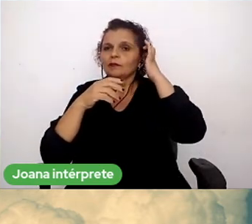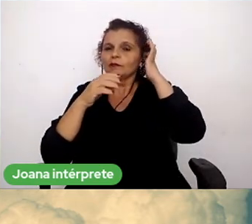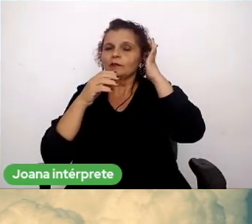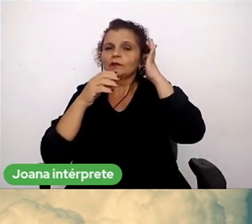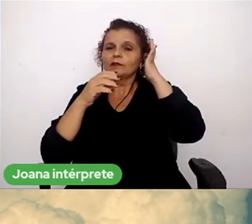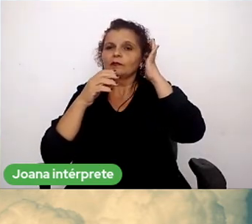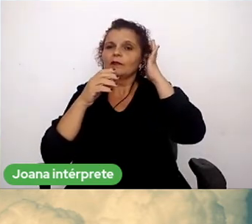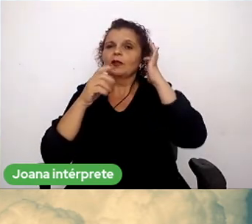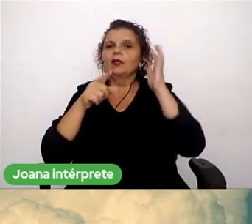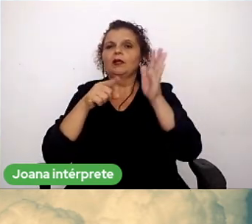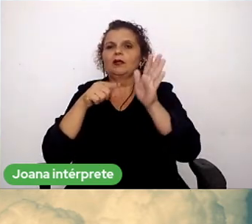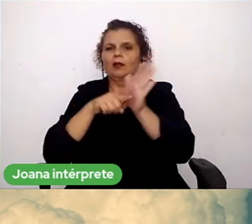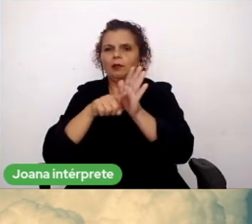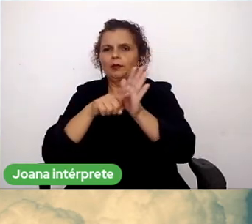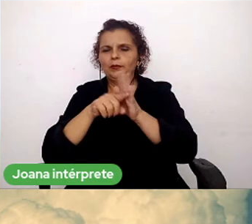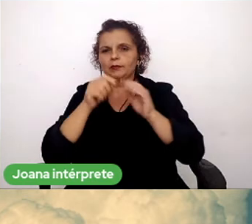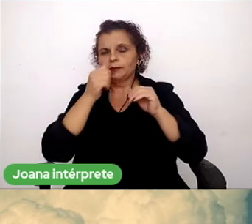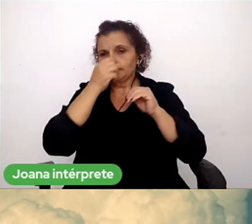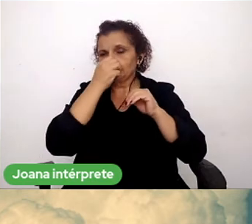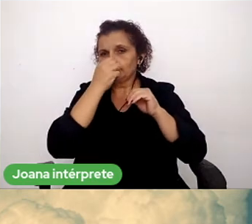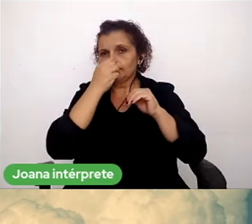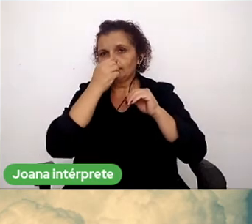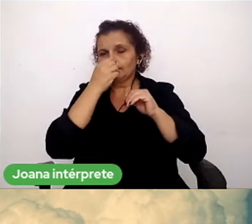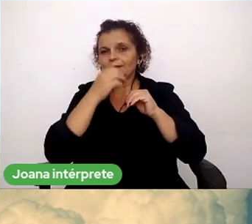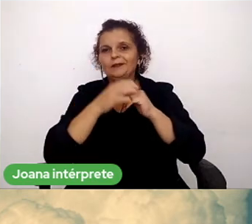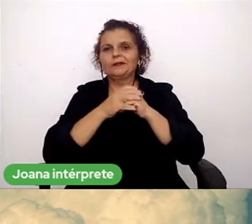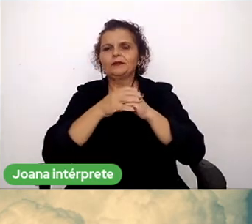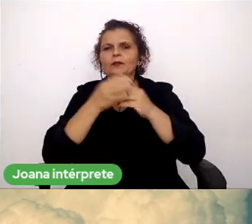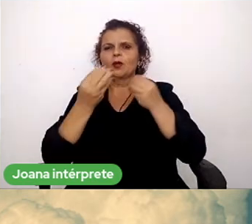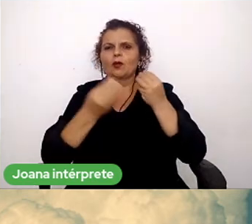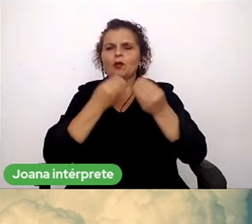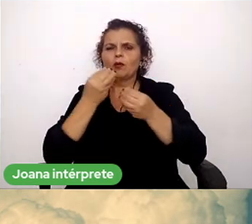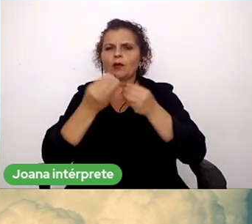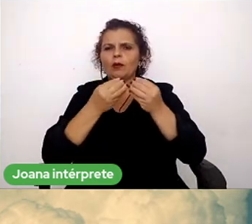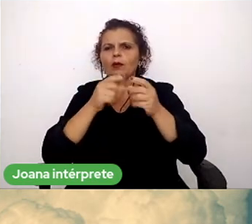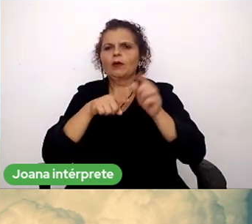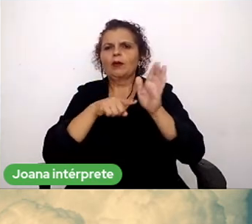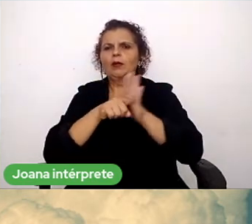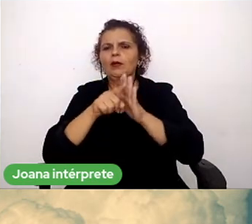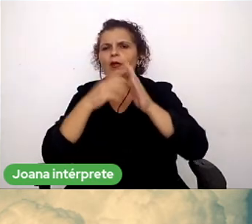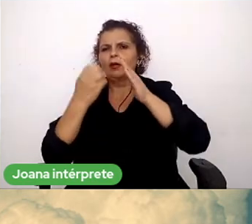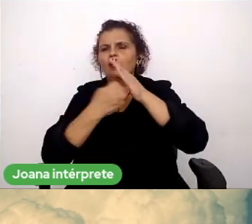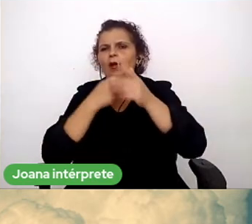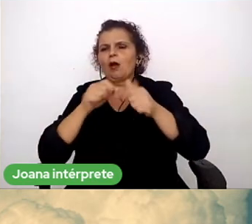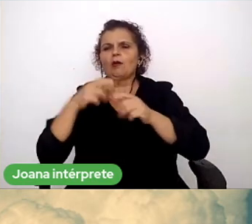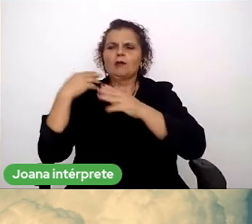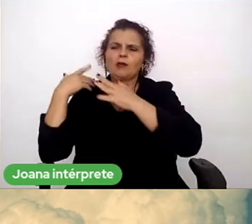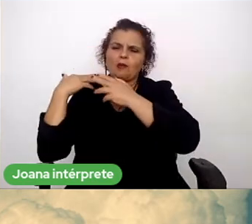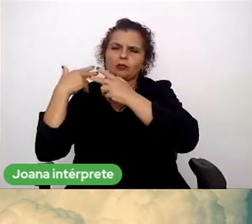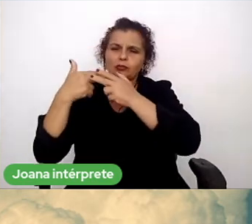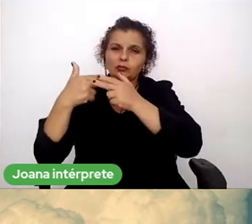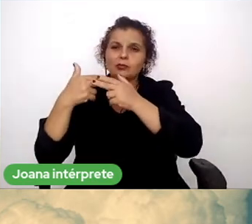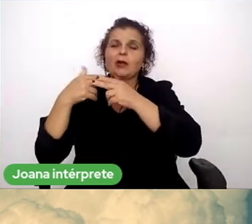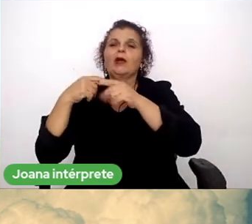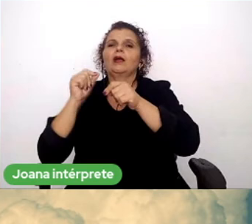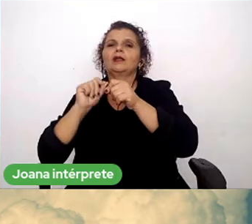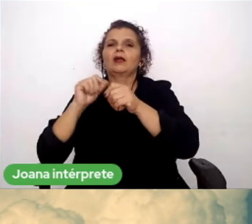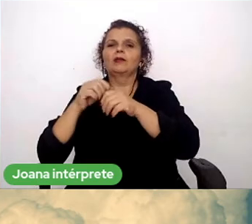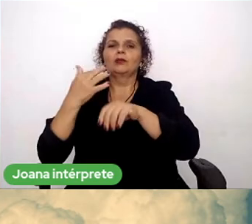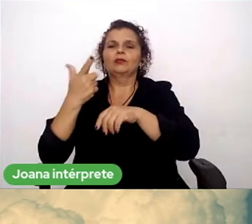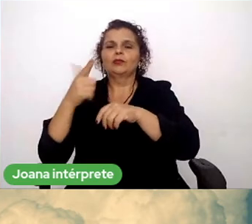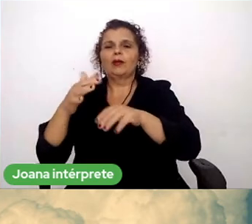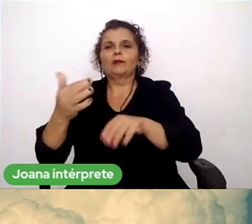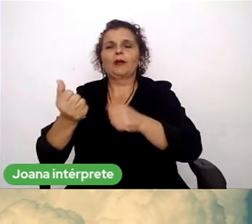uma pergunta aqui. Como tornar a TI protagonista em uma empresa onde o negócio é muito tradicional e ver a TI como um suporte não parceiro? Bom,